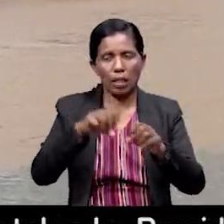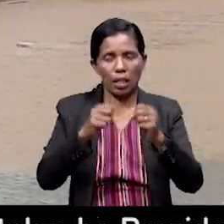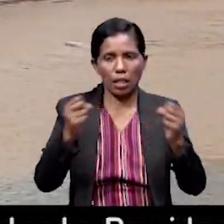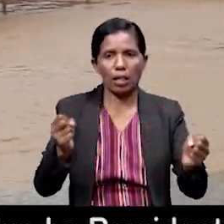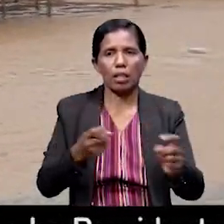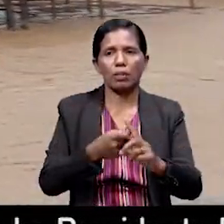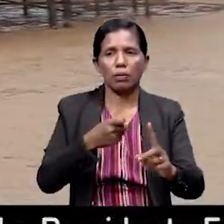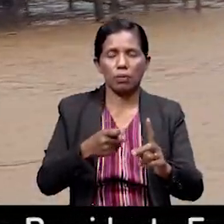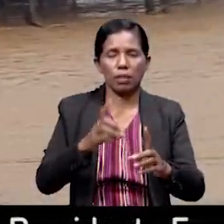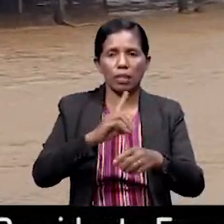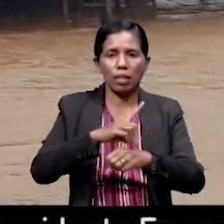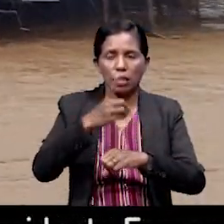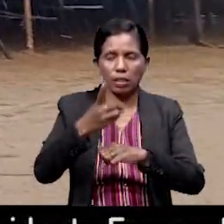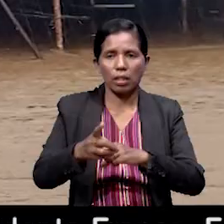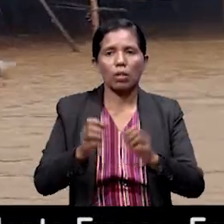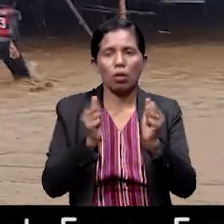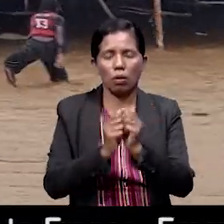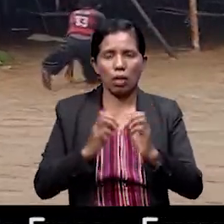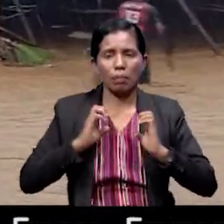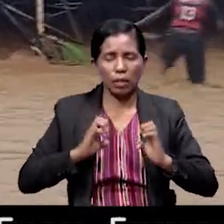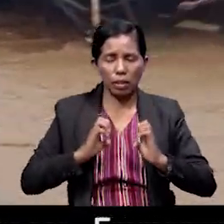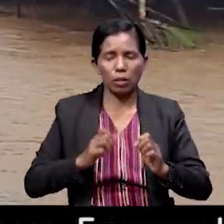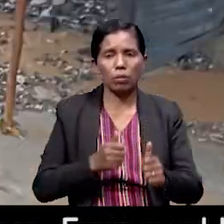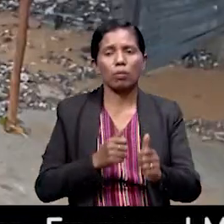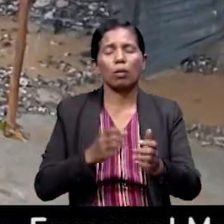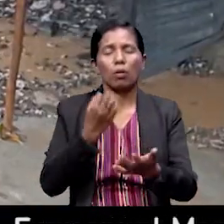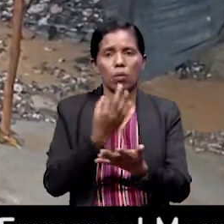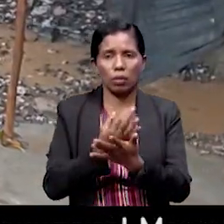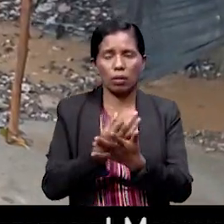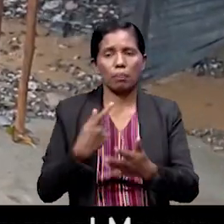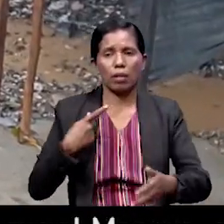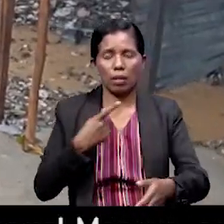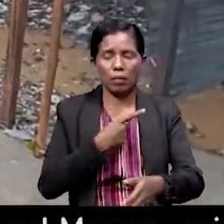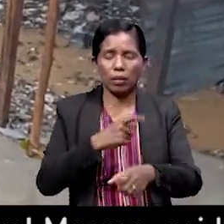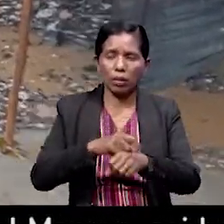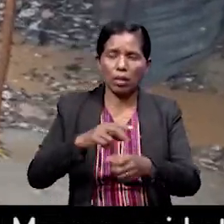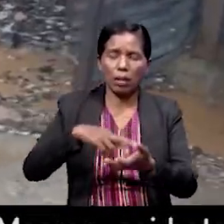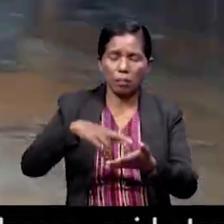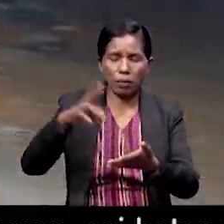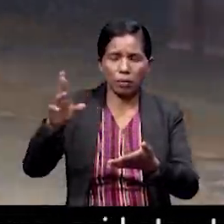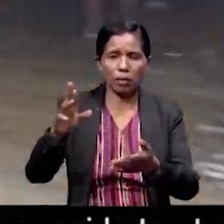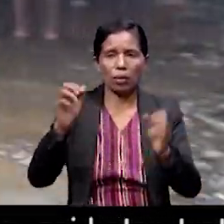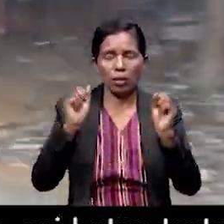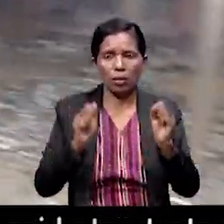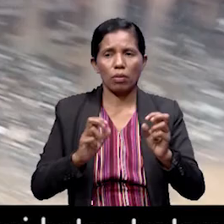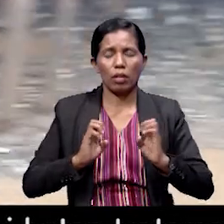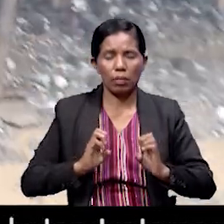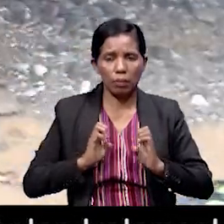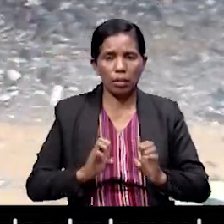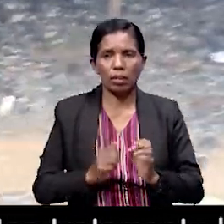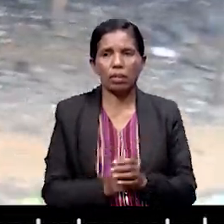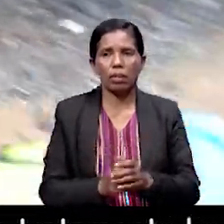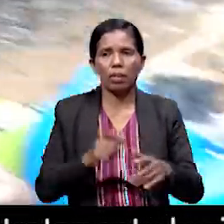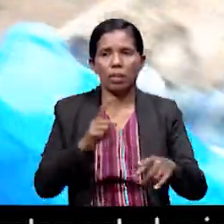husi inundação ho emergência, tu ir orçamento nebe Parlamento Nacional aprova ona ho caráter urgente.